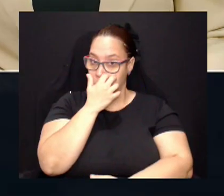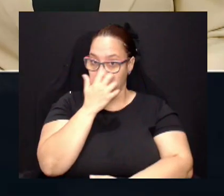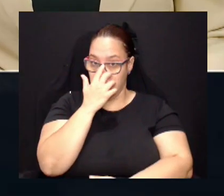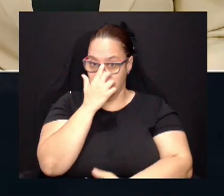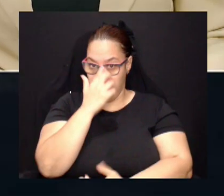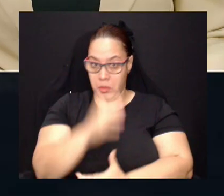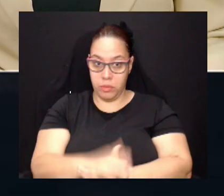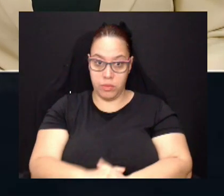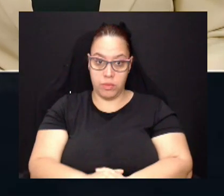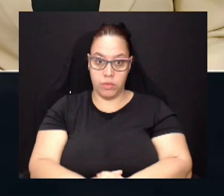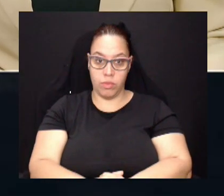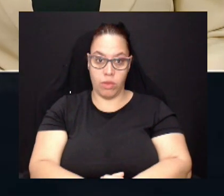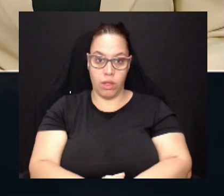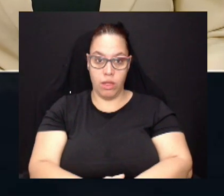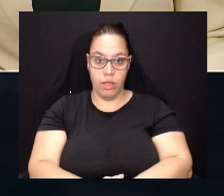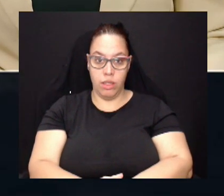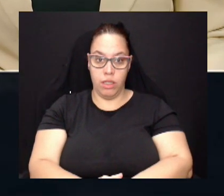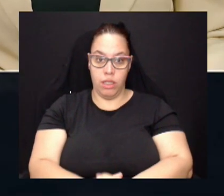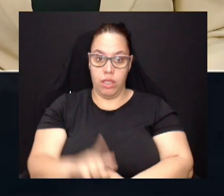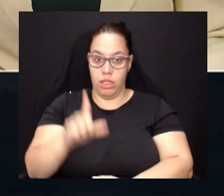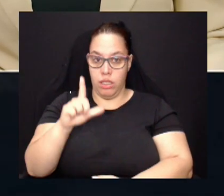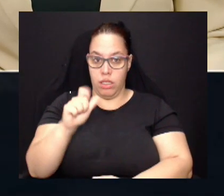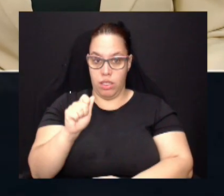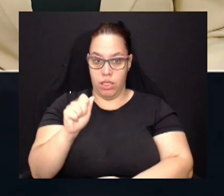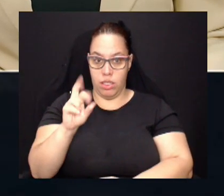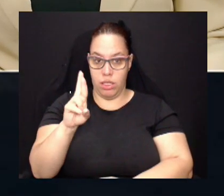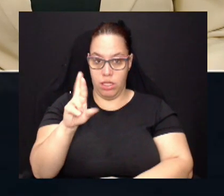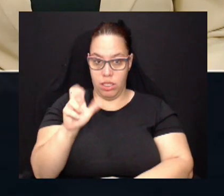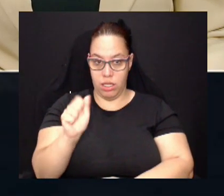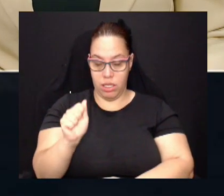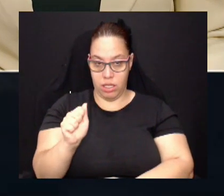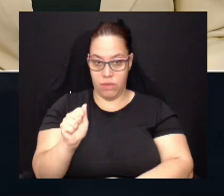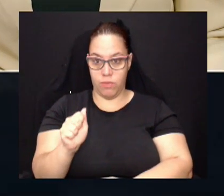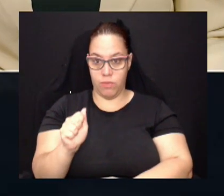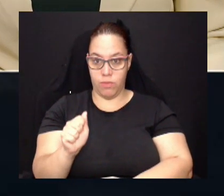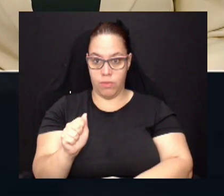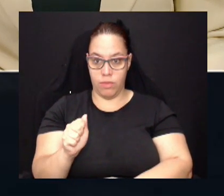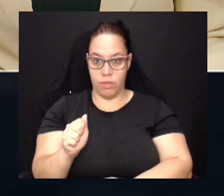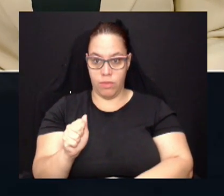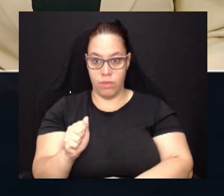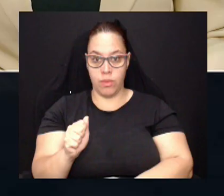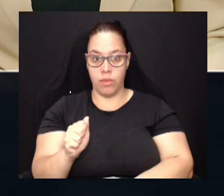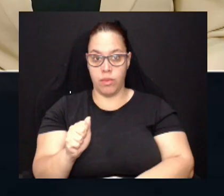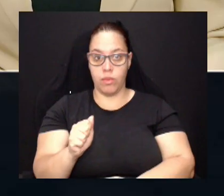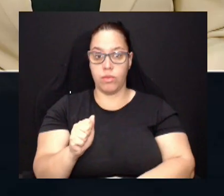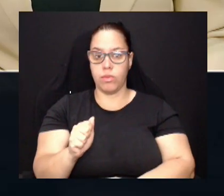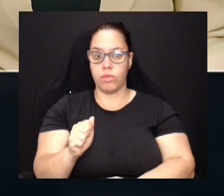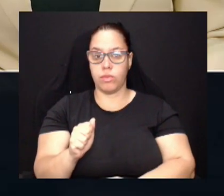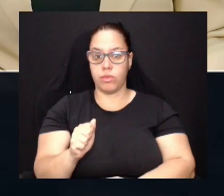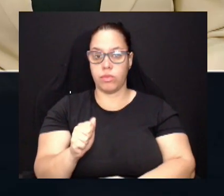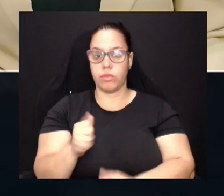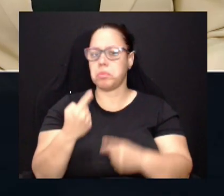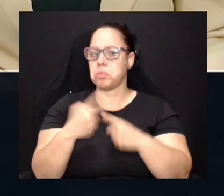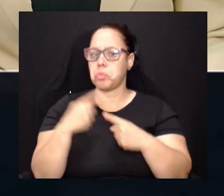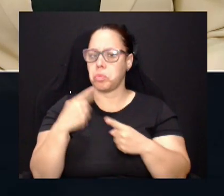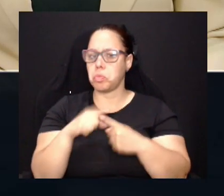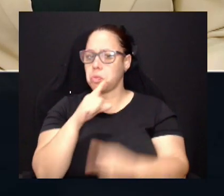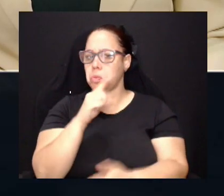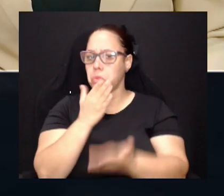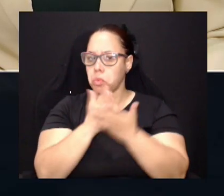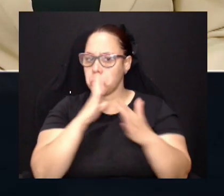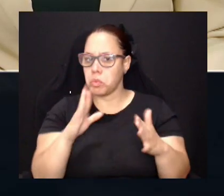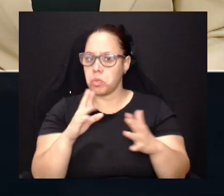produção. Lara Andrade, do Swift. Por que sair de um